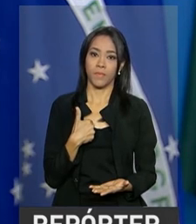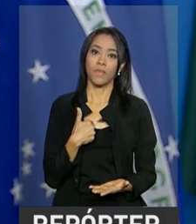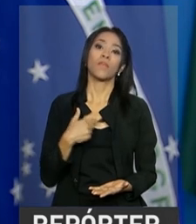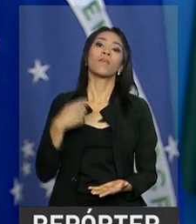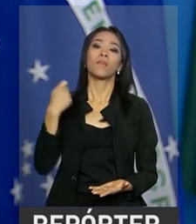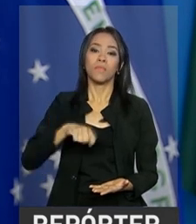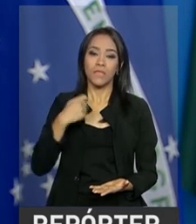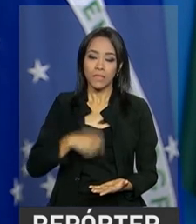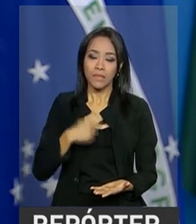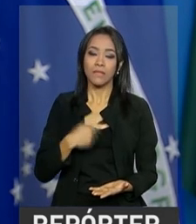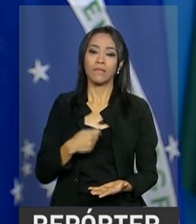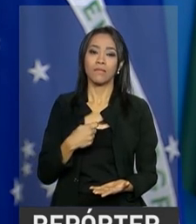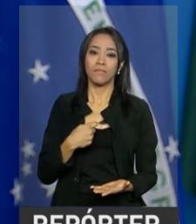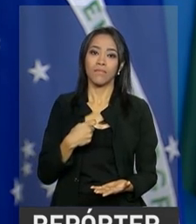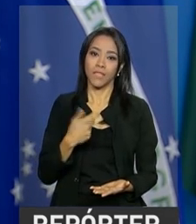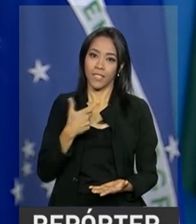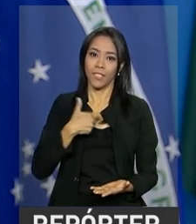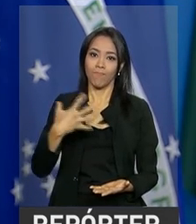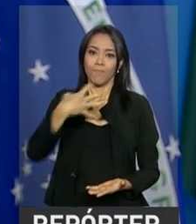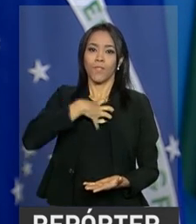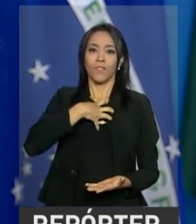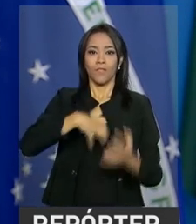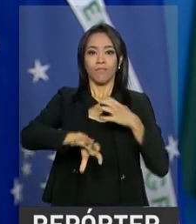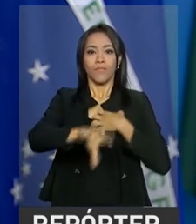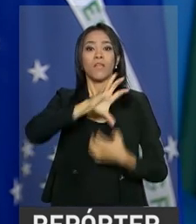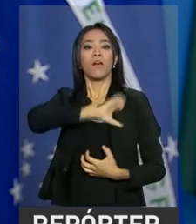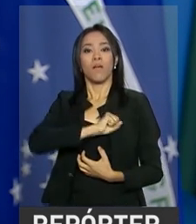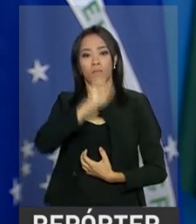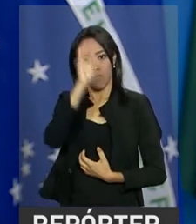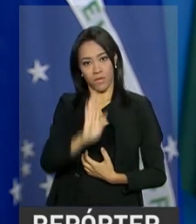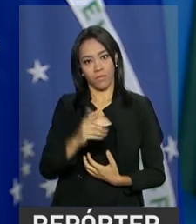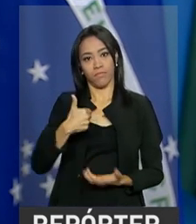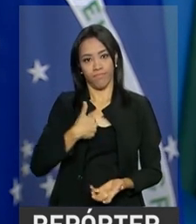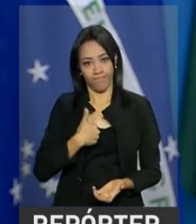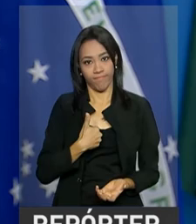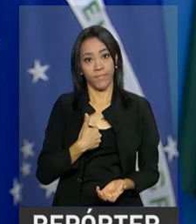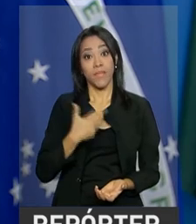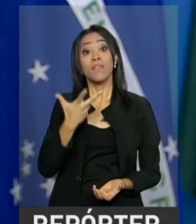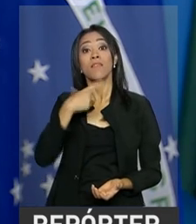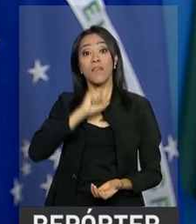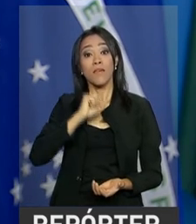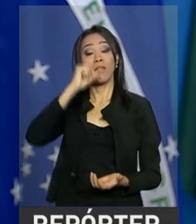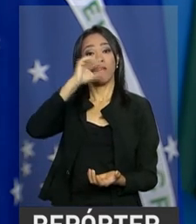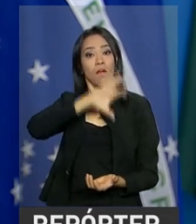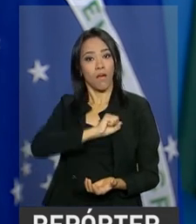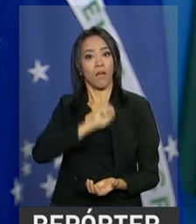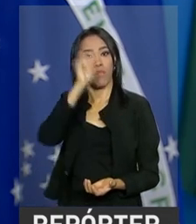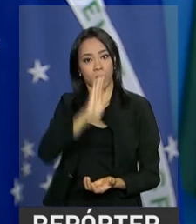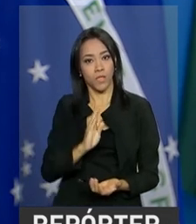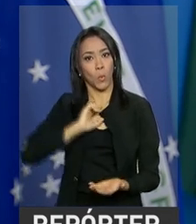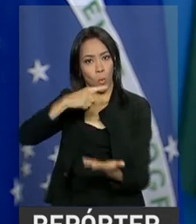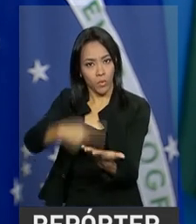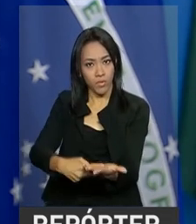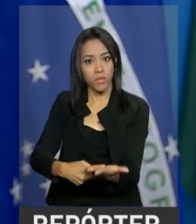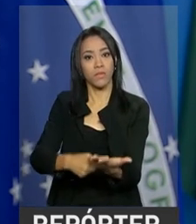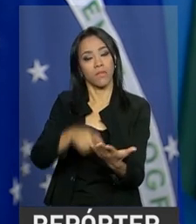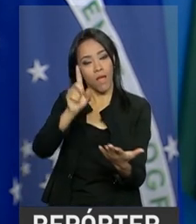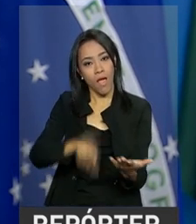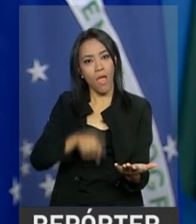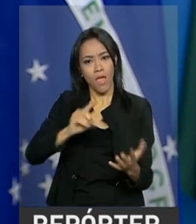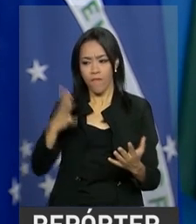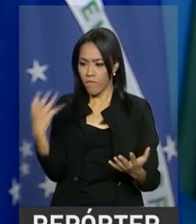deve tudo ao Brasil e de quem ama o Brasil. A missão de quem ama o Brasil é exata e precisamente